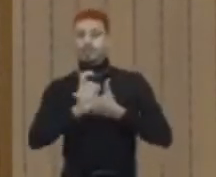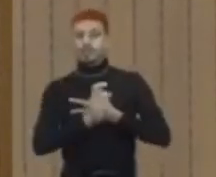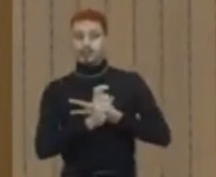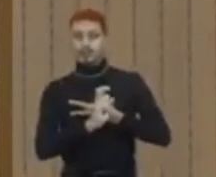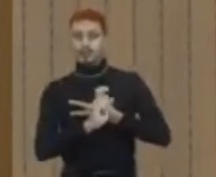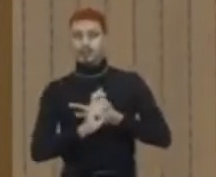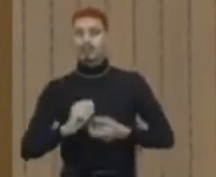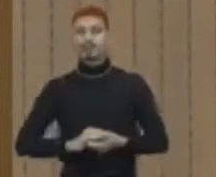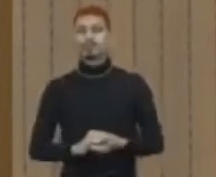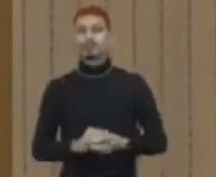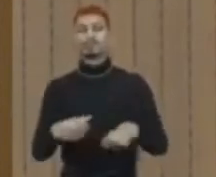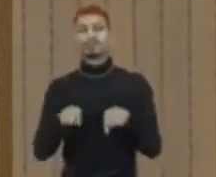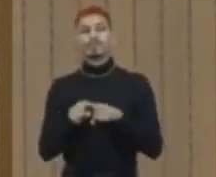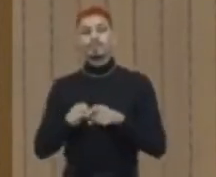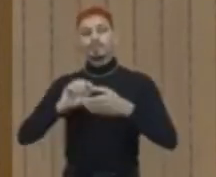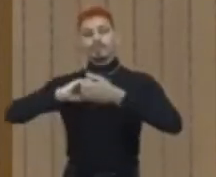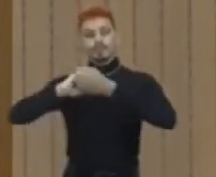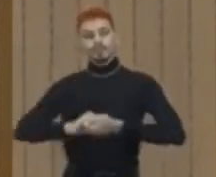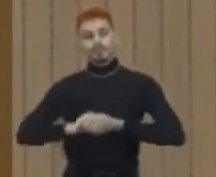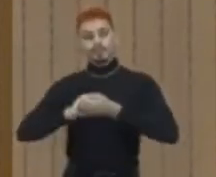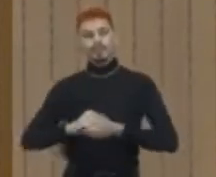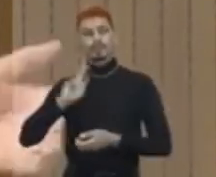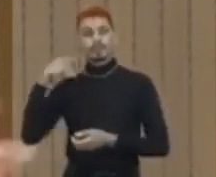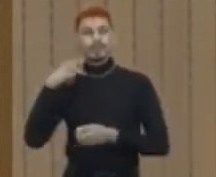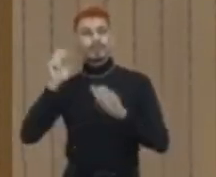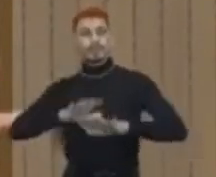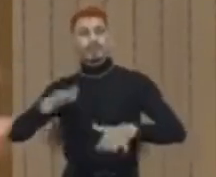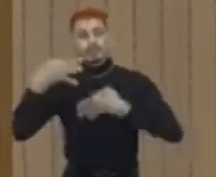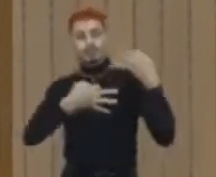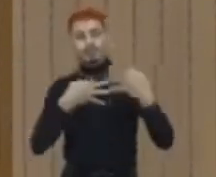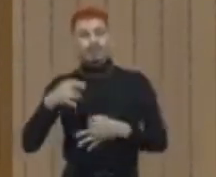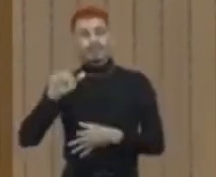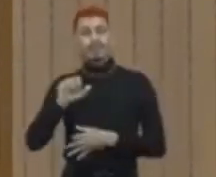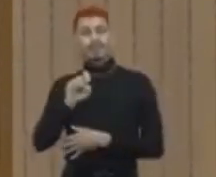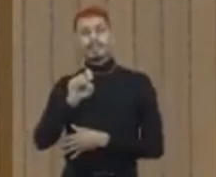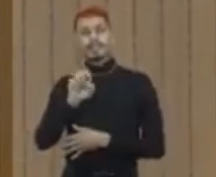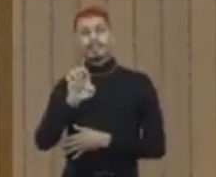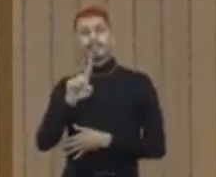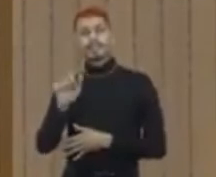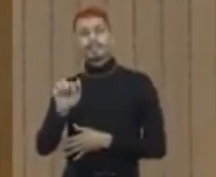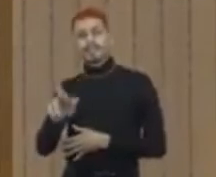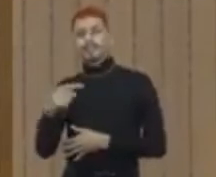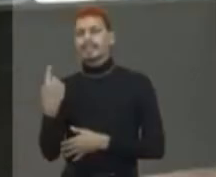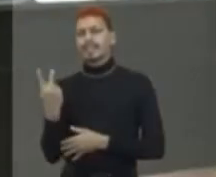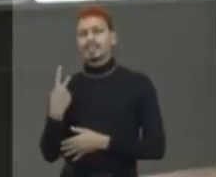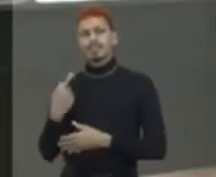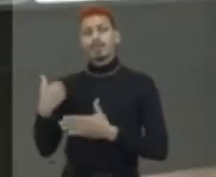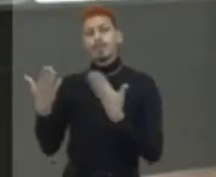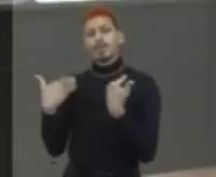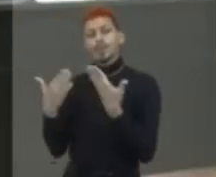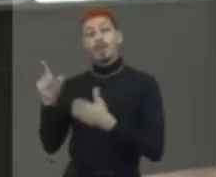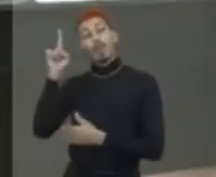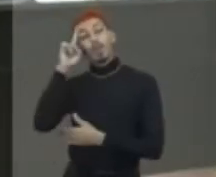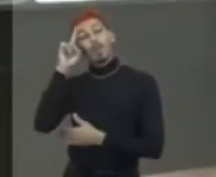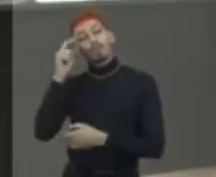Saúdo o Procurador-Geral de Justiça, César Matar, um parceiro também diário. A gente conversa quase todos os dias